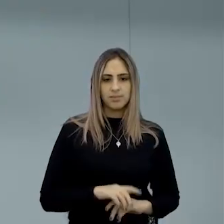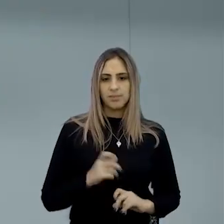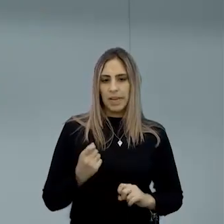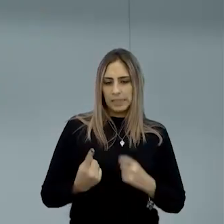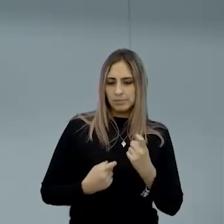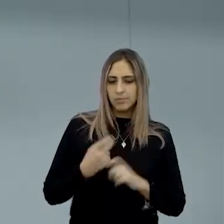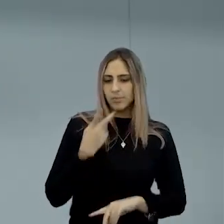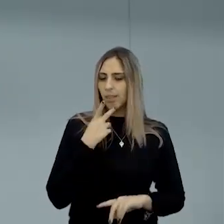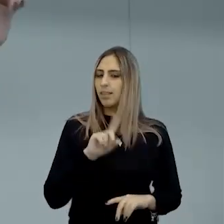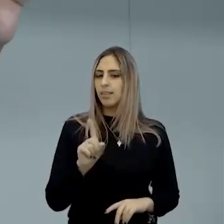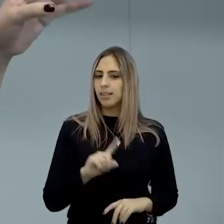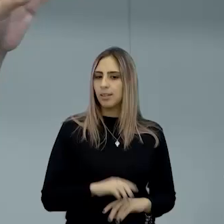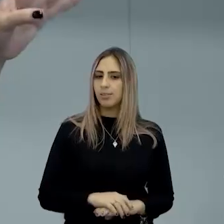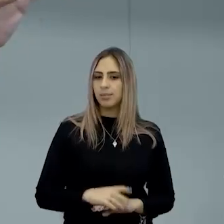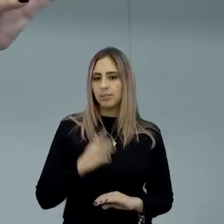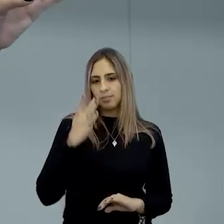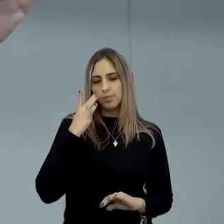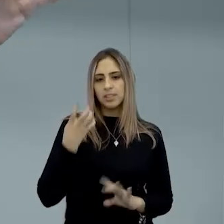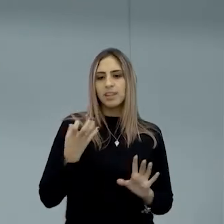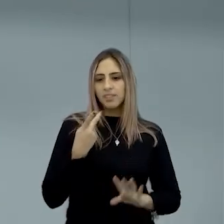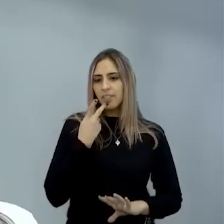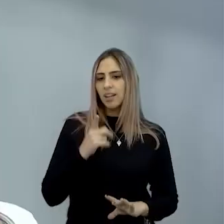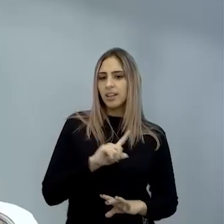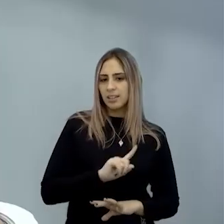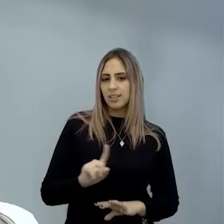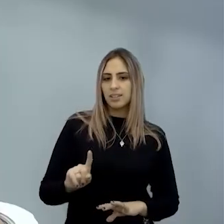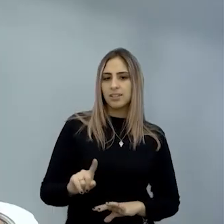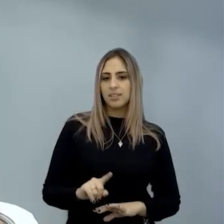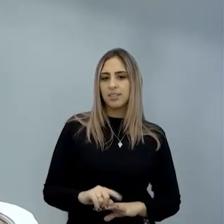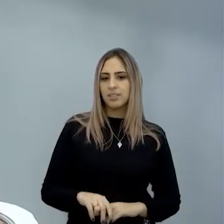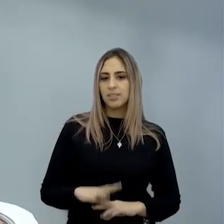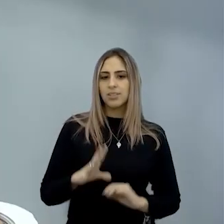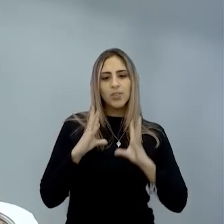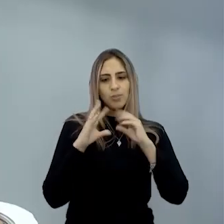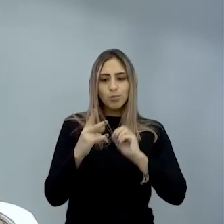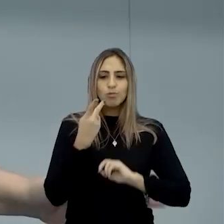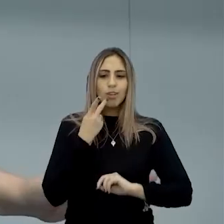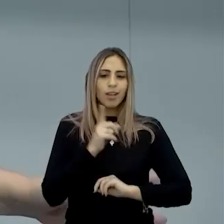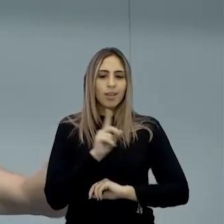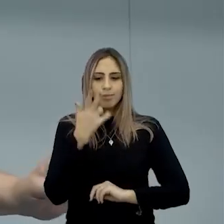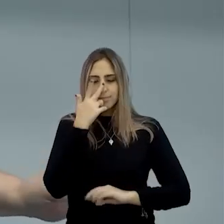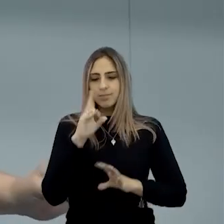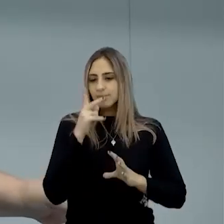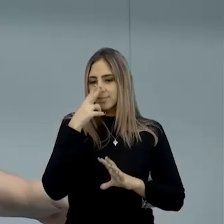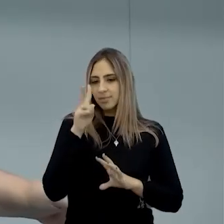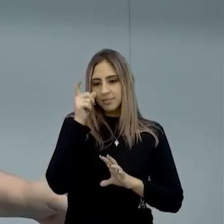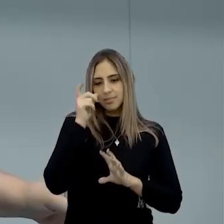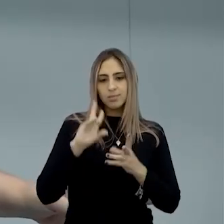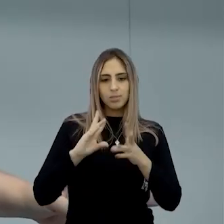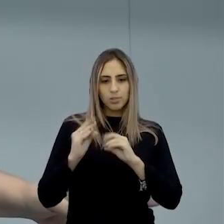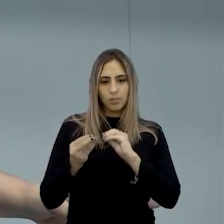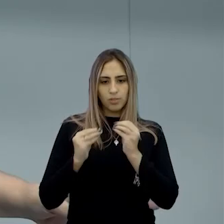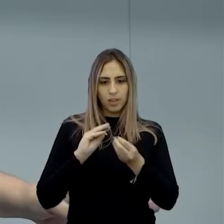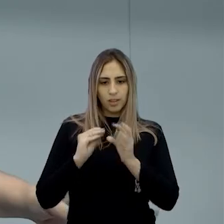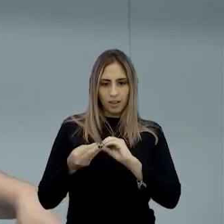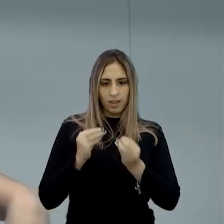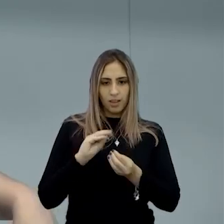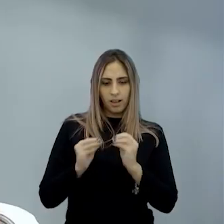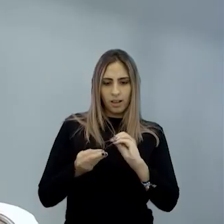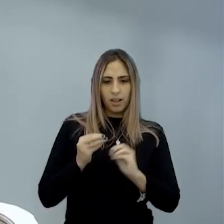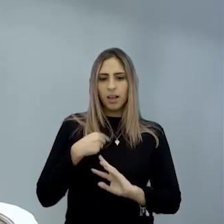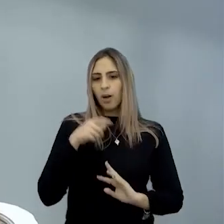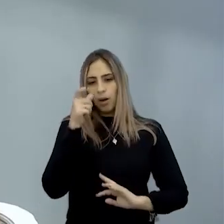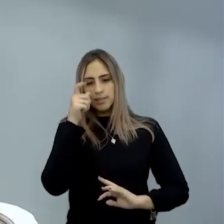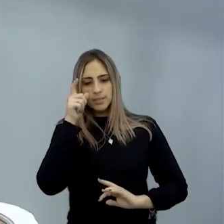não, hein? Às vezes a pessoa quer falar que não, você sabe, né? Todos falam que não. É tipo assistir novela, você assiste não assisto. Eu preciso de um